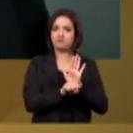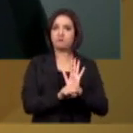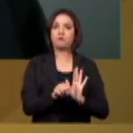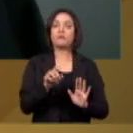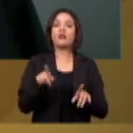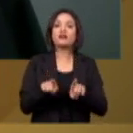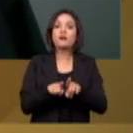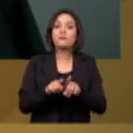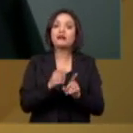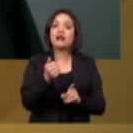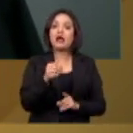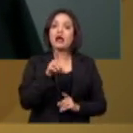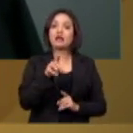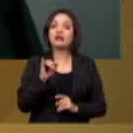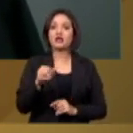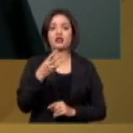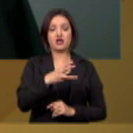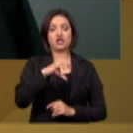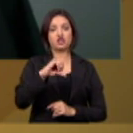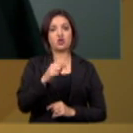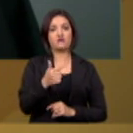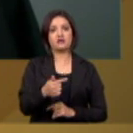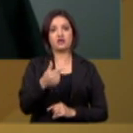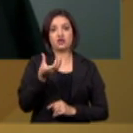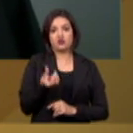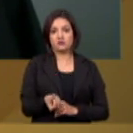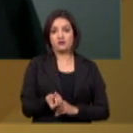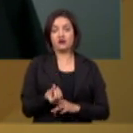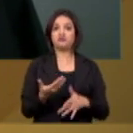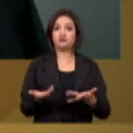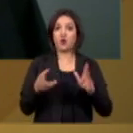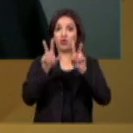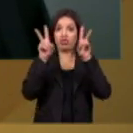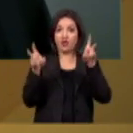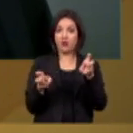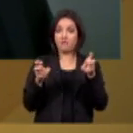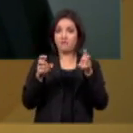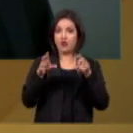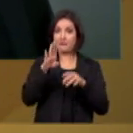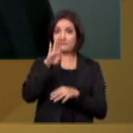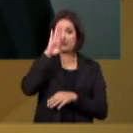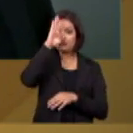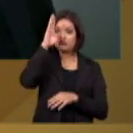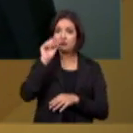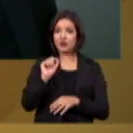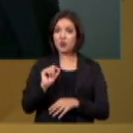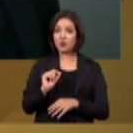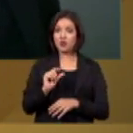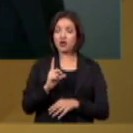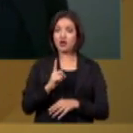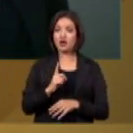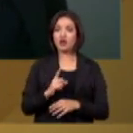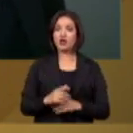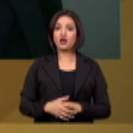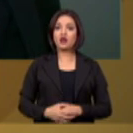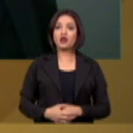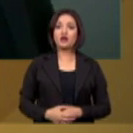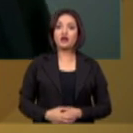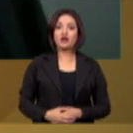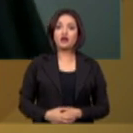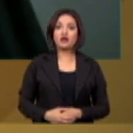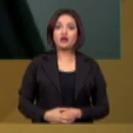3976 a matéria de fundo toca na questão